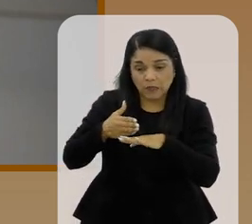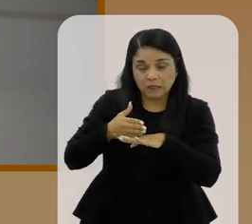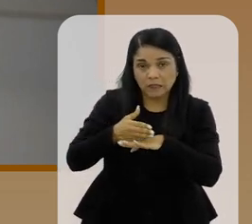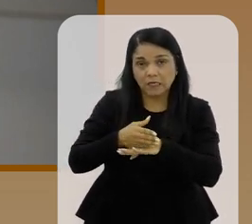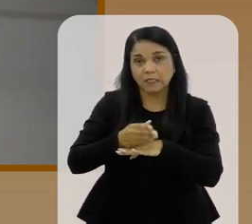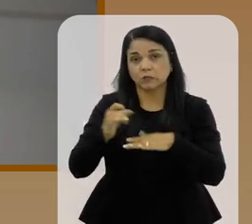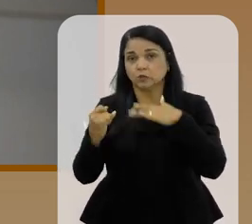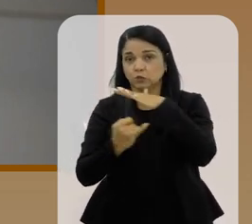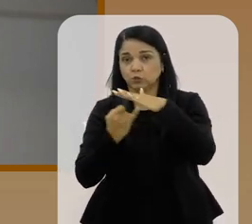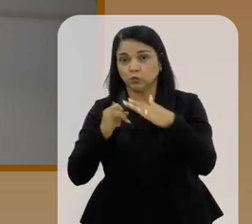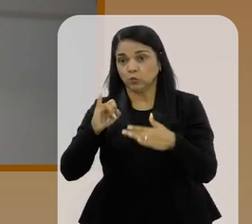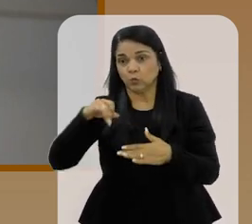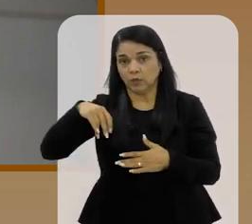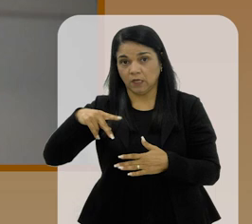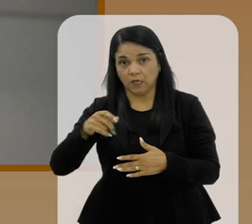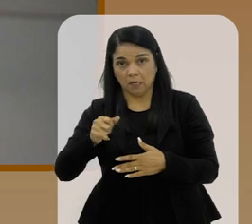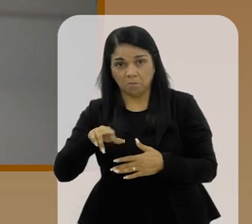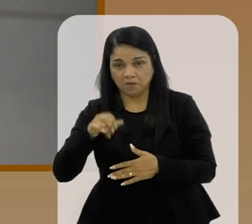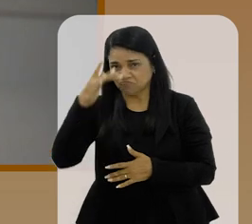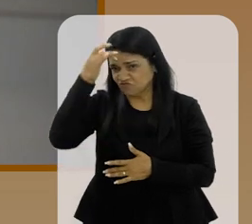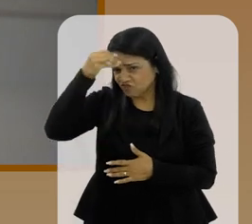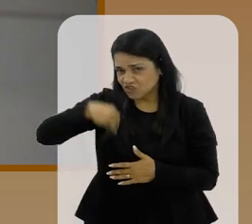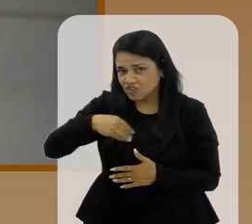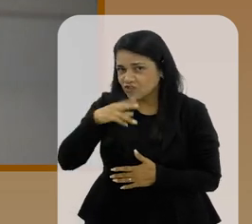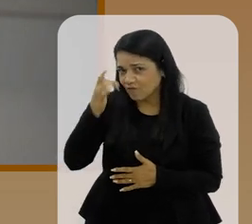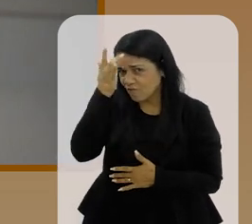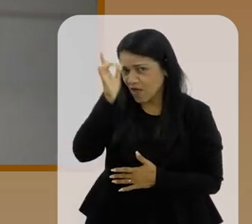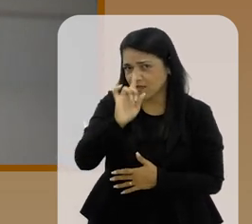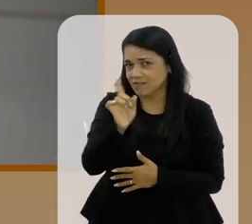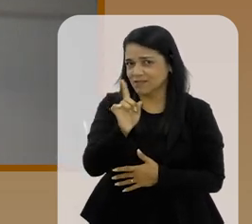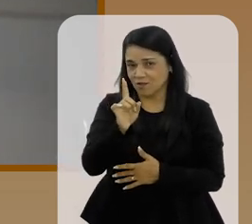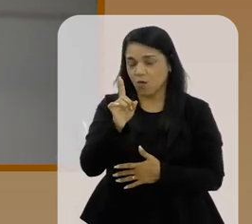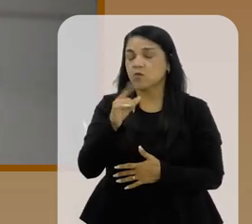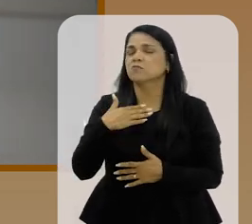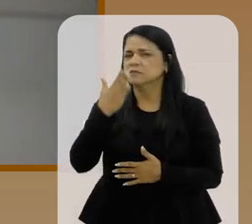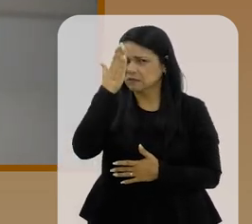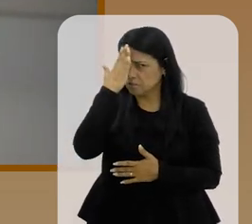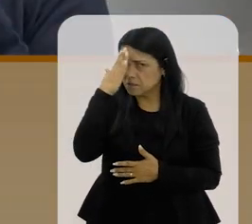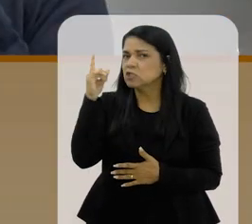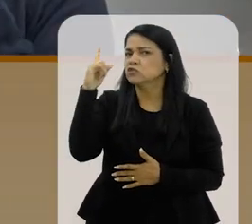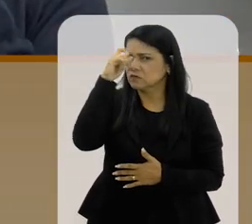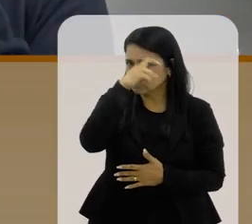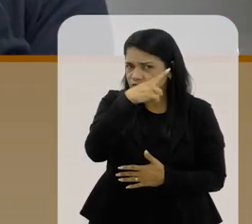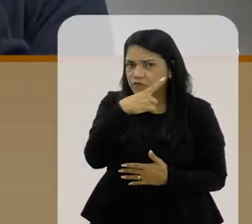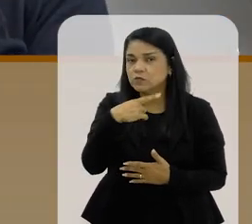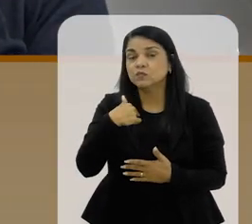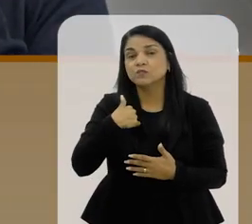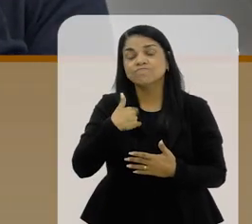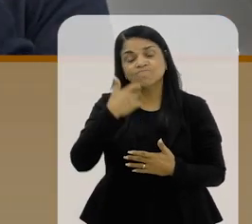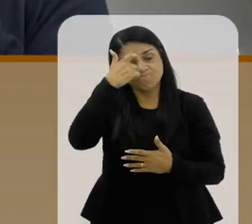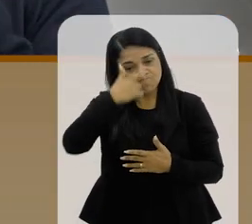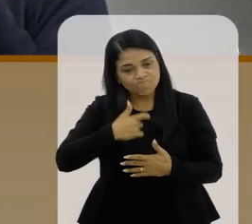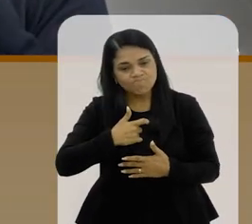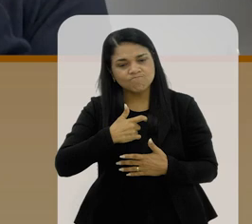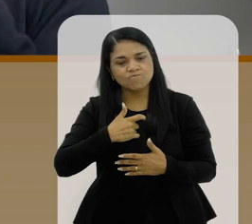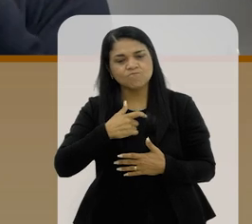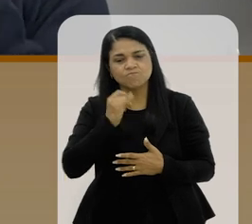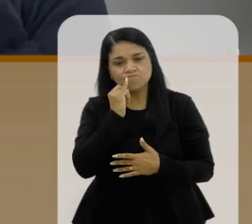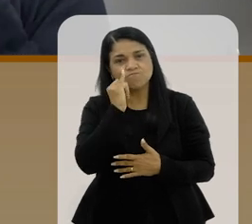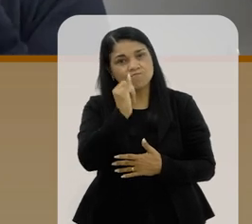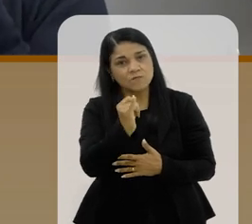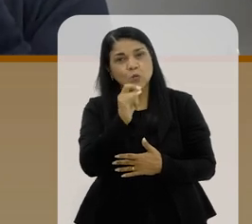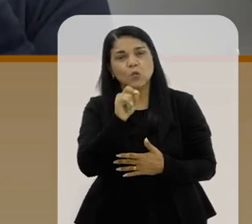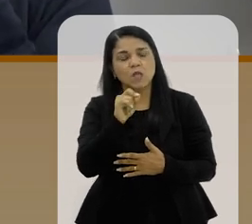entrando no INPA, ter um foco preciso e não desistir fácil quando as coisas fossem ser difíceis. Então, eu diria que me colocou num